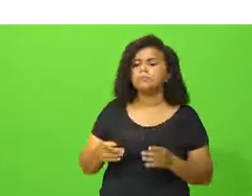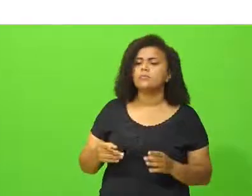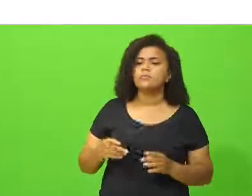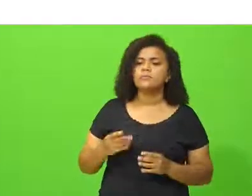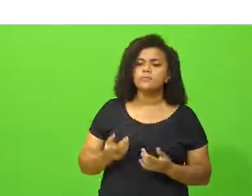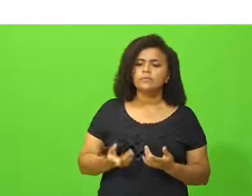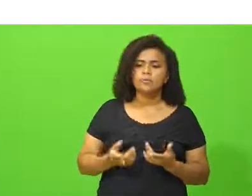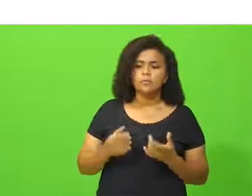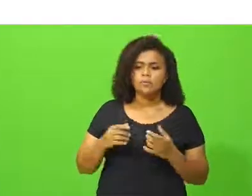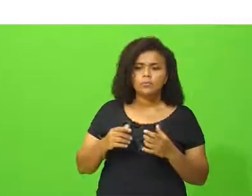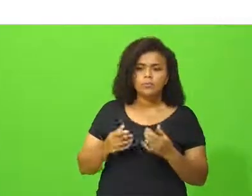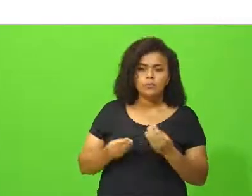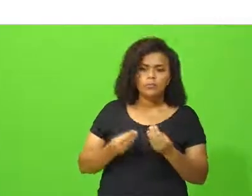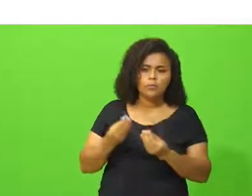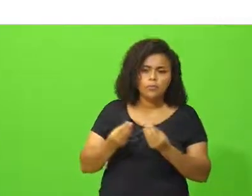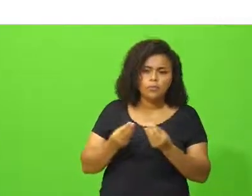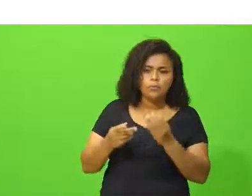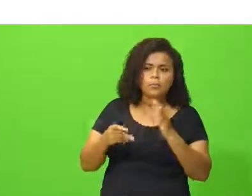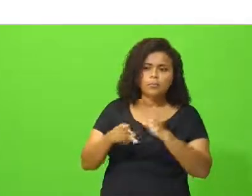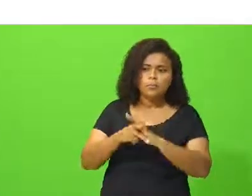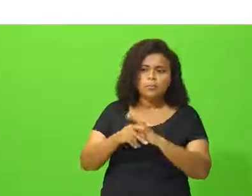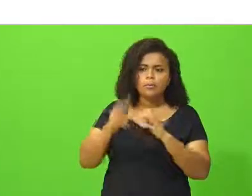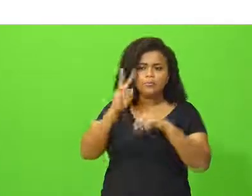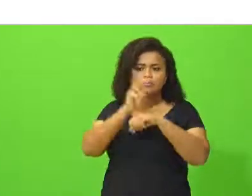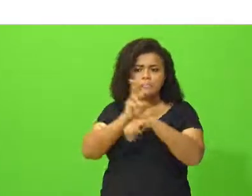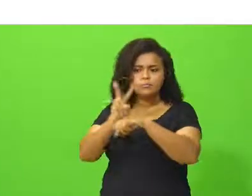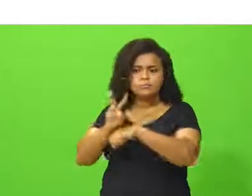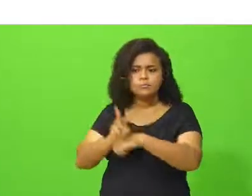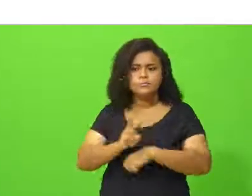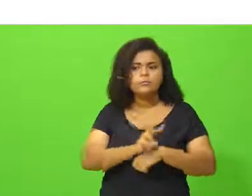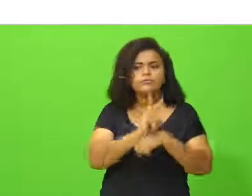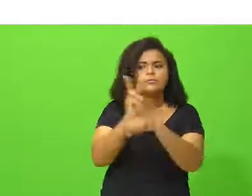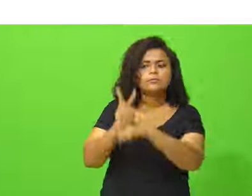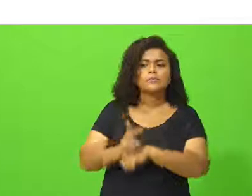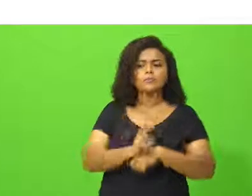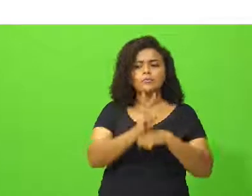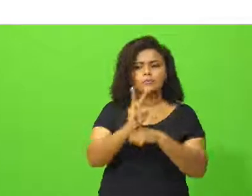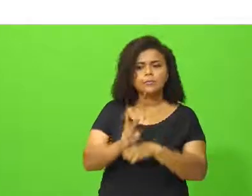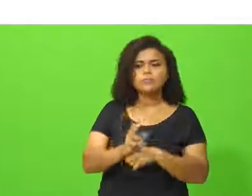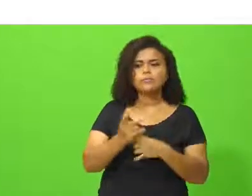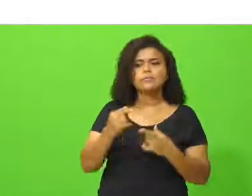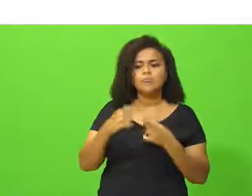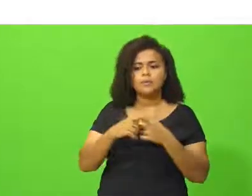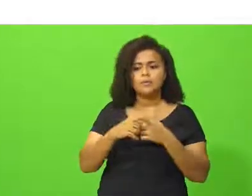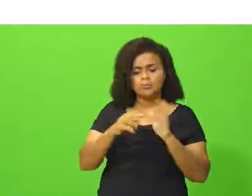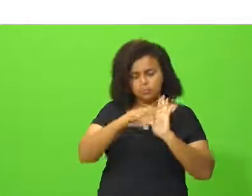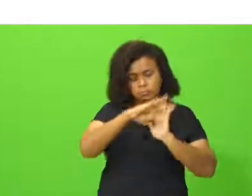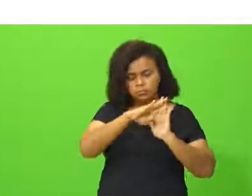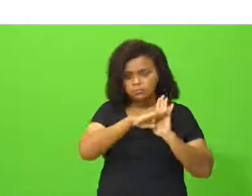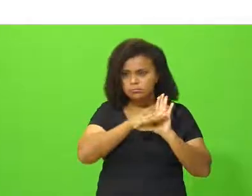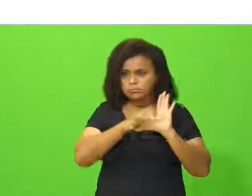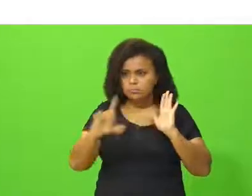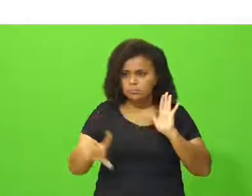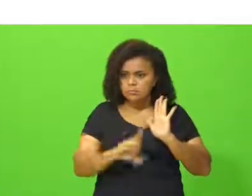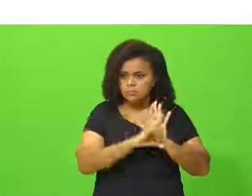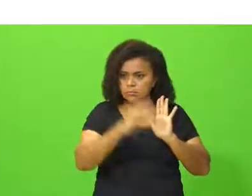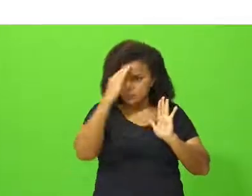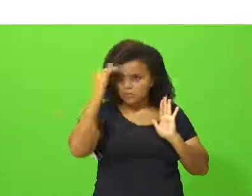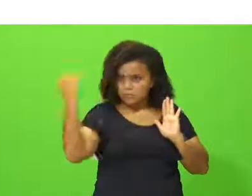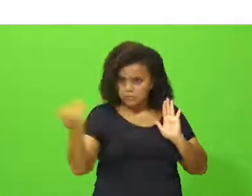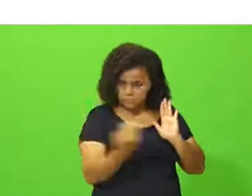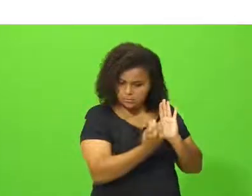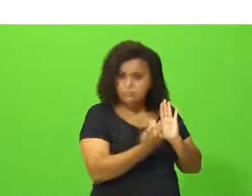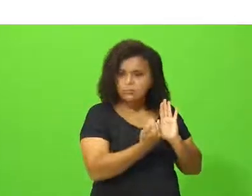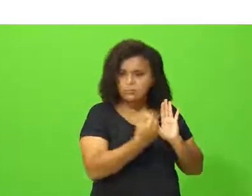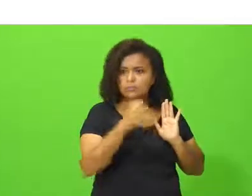Criassem situações para que tanto fiscalizasse quanto regulamentasse leis para que